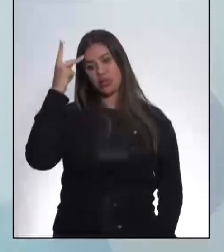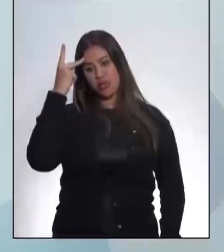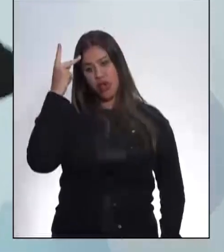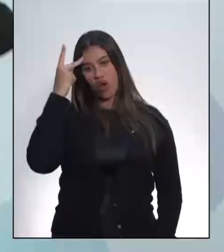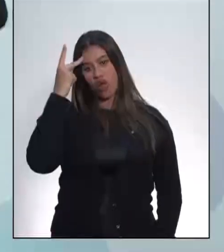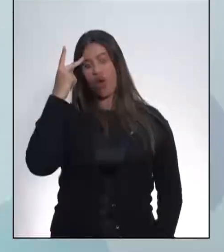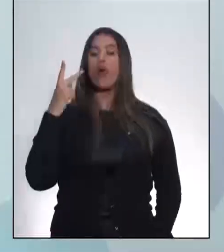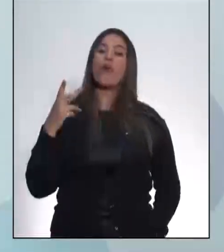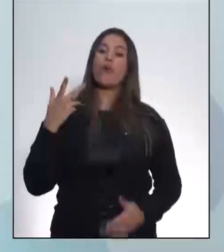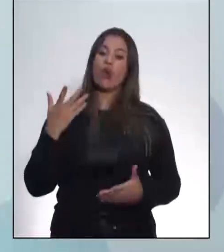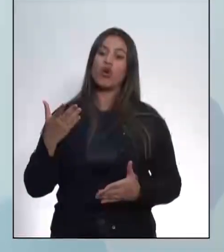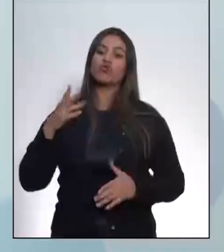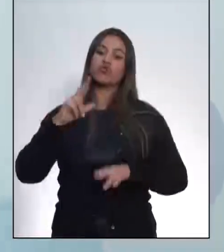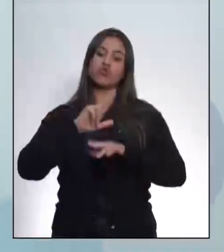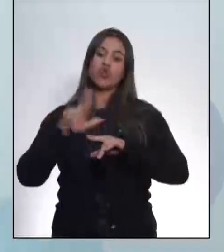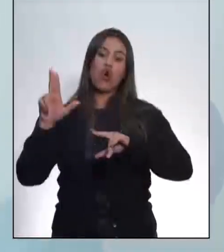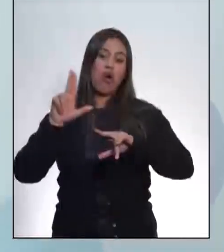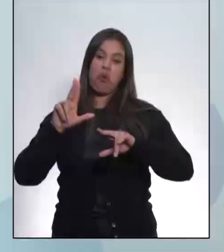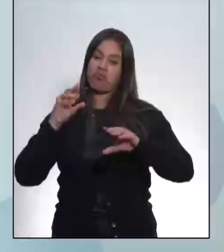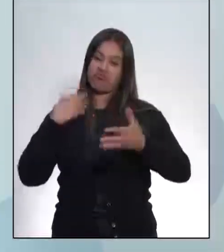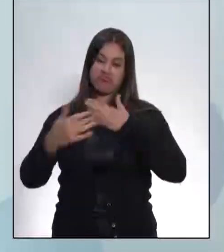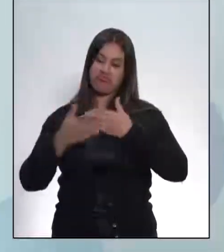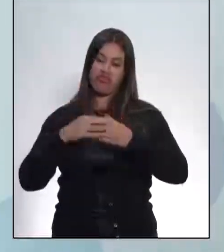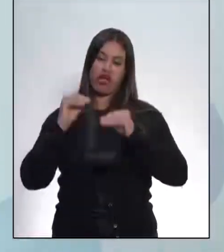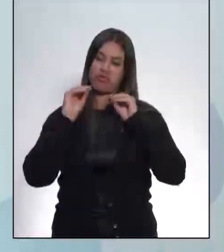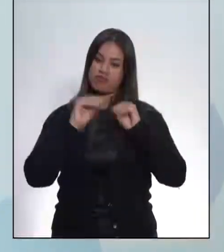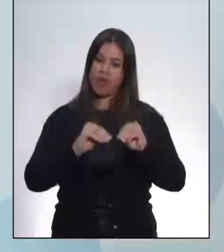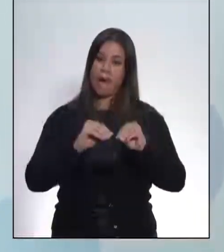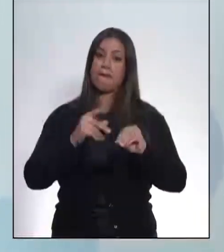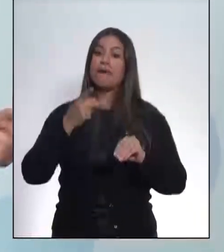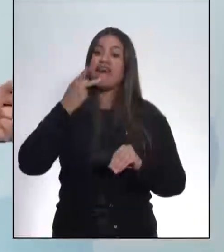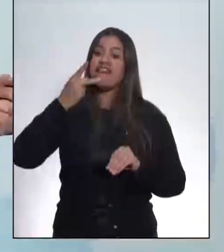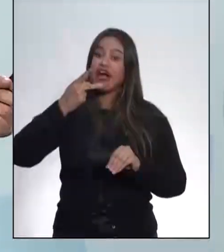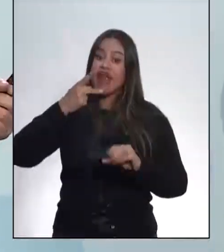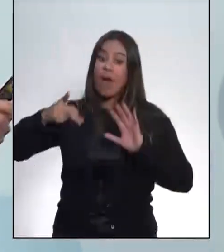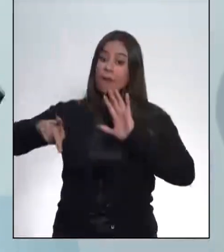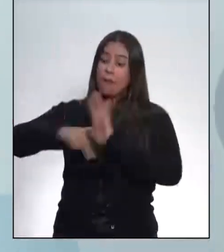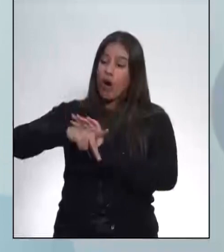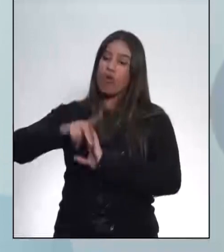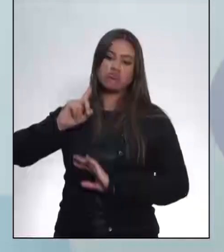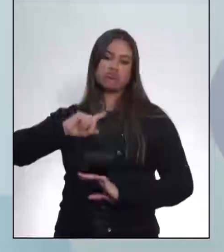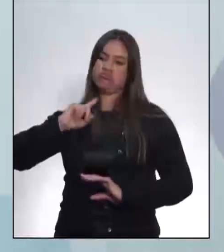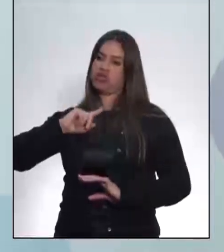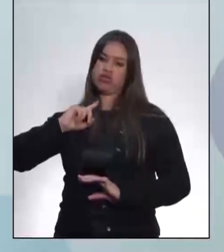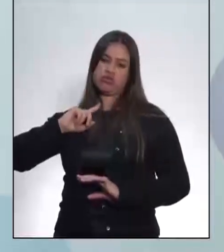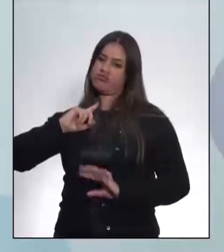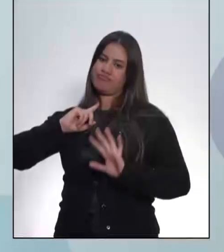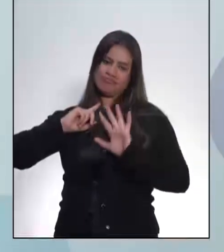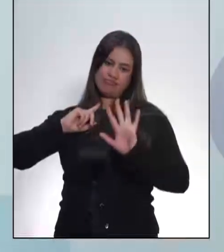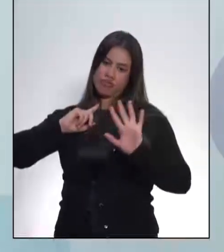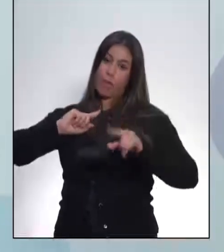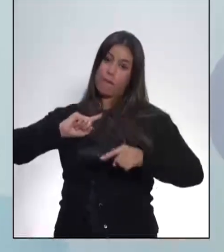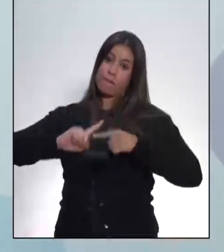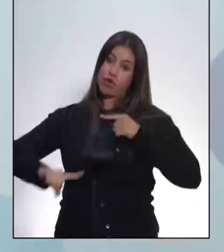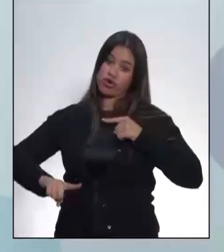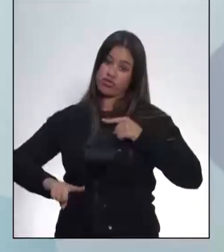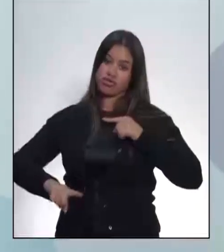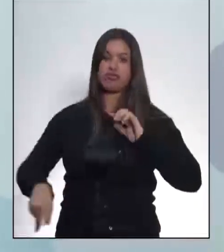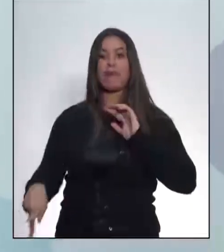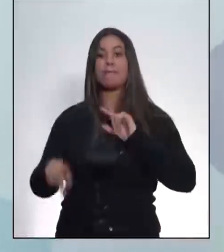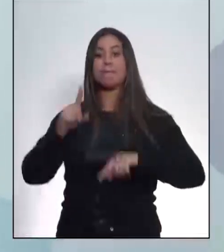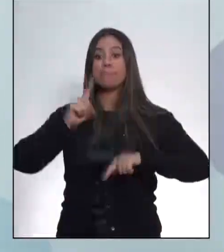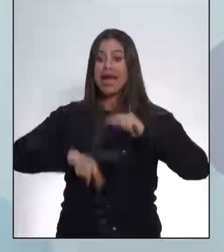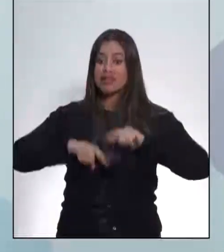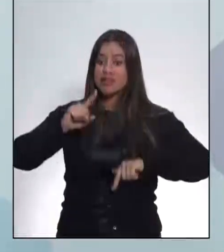queijo ricota, queijo branco, você chama do que você quiser. Queijo mineiro é o de Minas Gerais, tudo bem? É patrimônio do povo mineiro. Saber, então não é